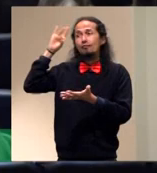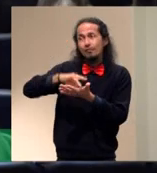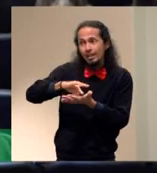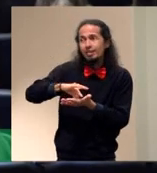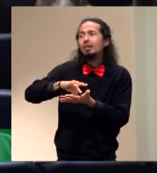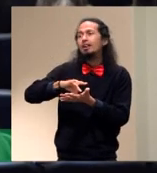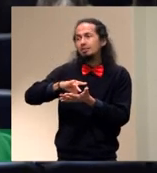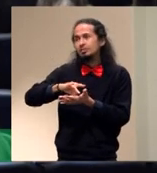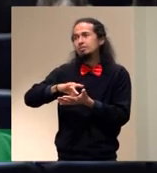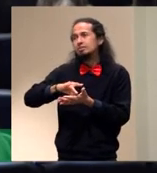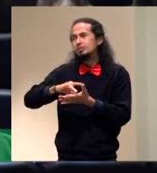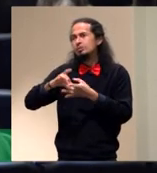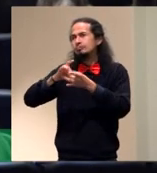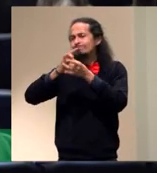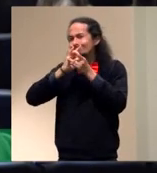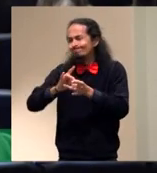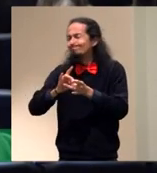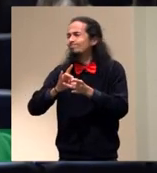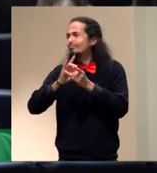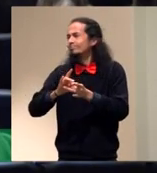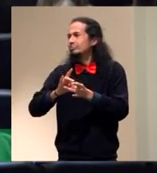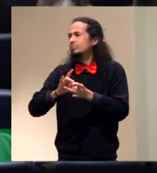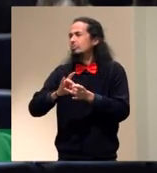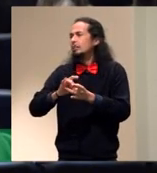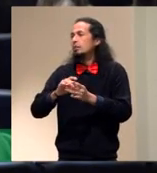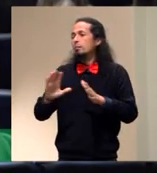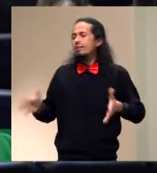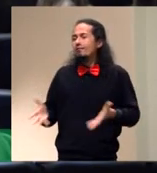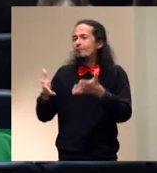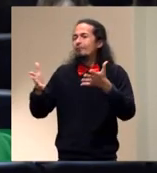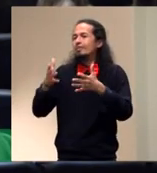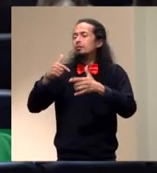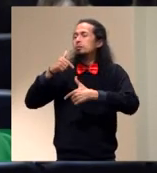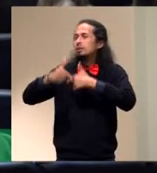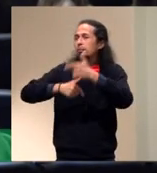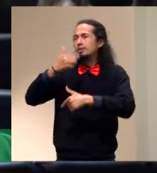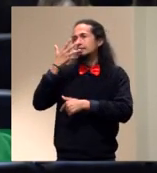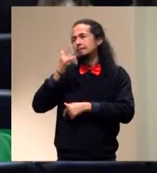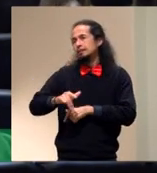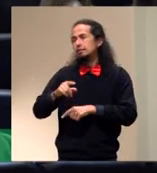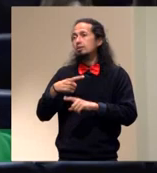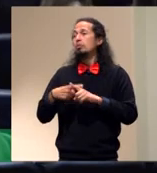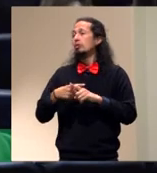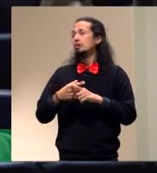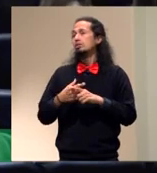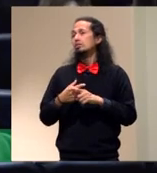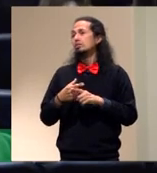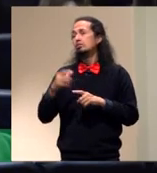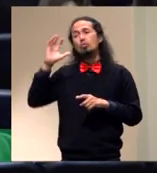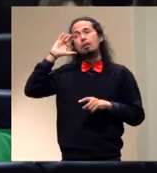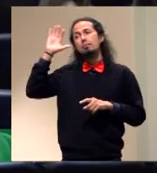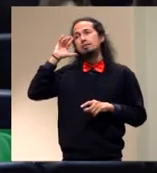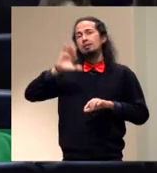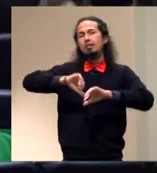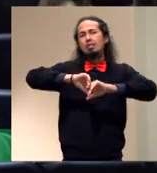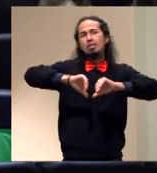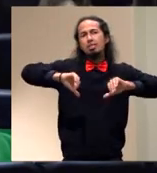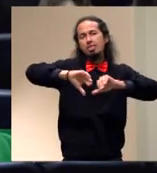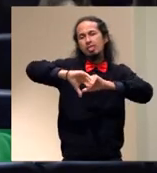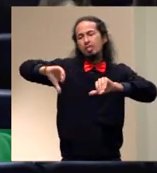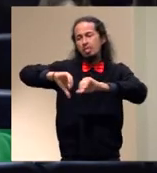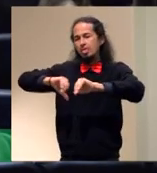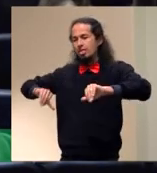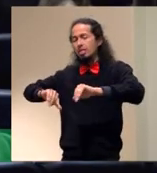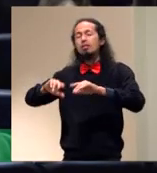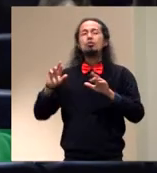trabalho junto às crianças, né? A gente não está pensando em caixinhas, em áreas do conhecimento, mas em possibilidades de ação junto às